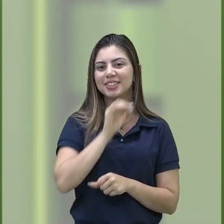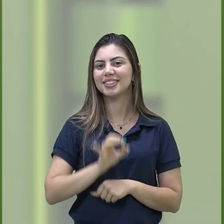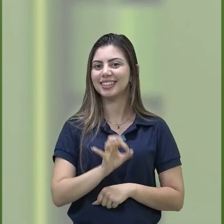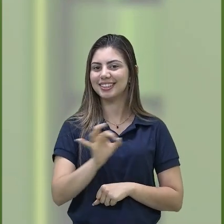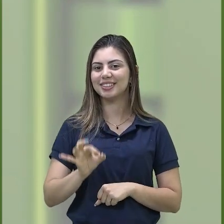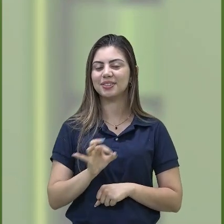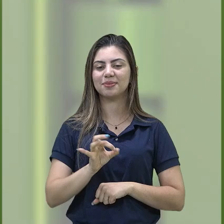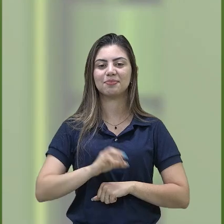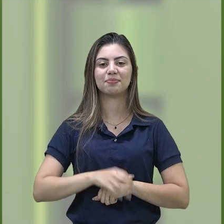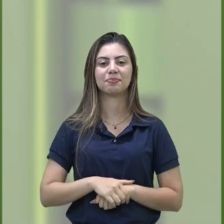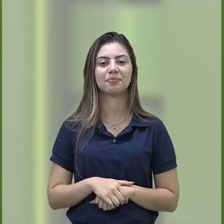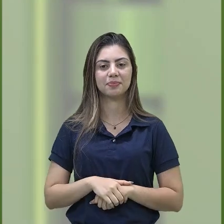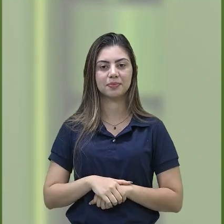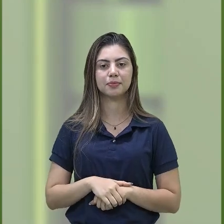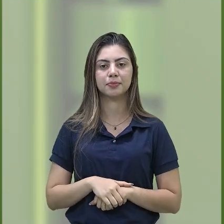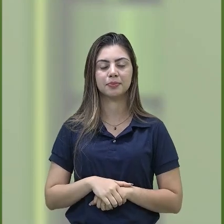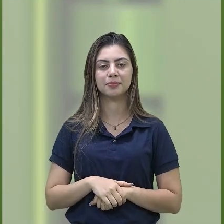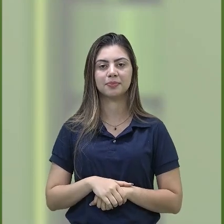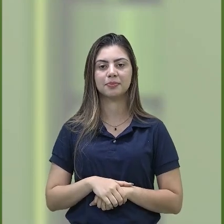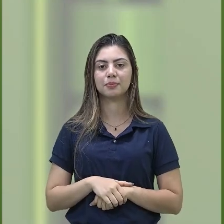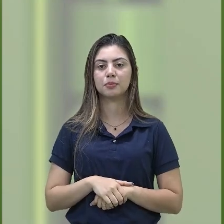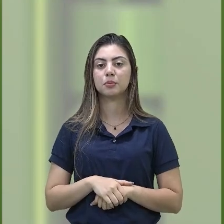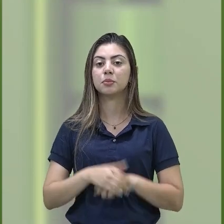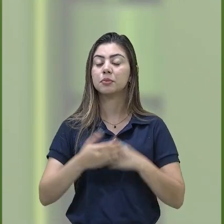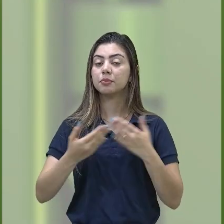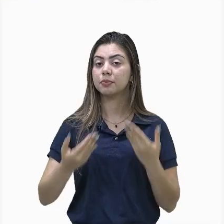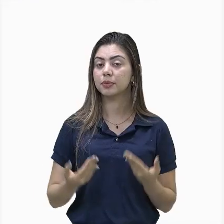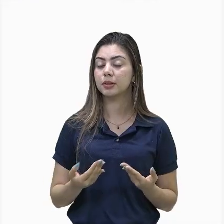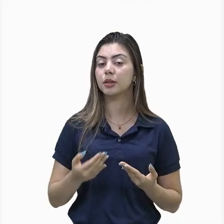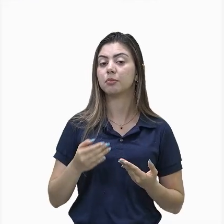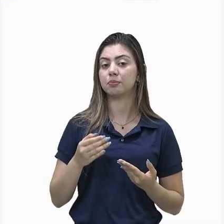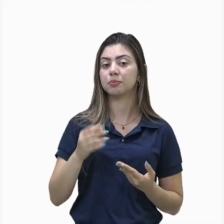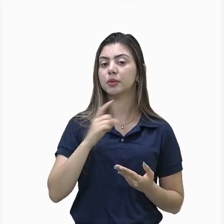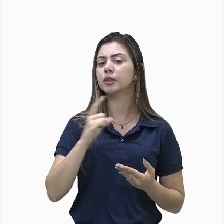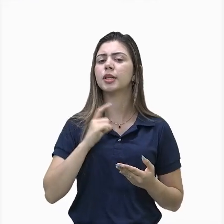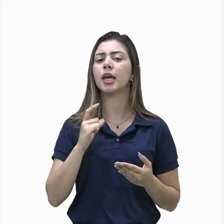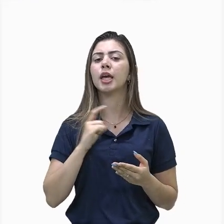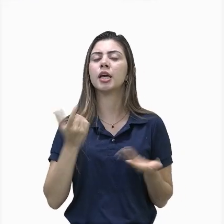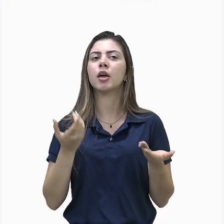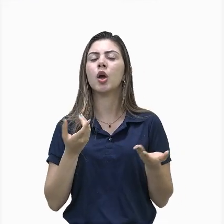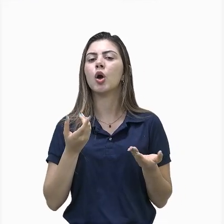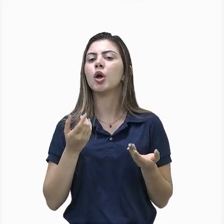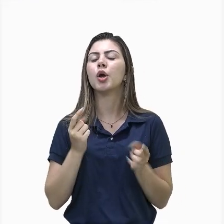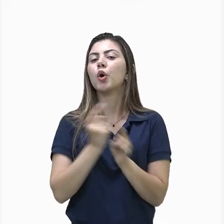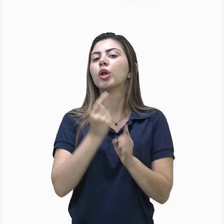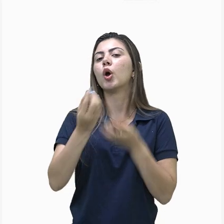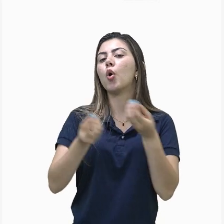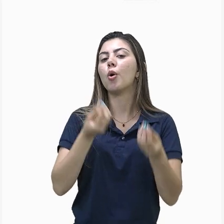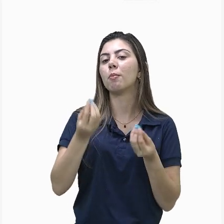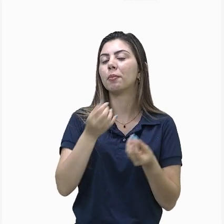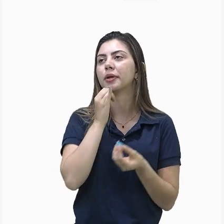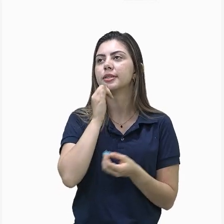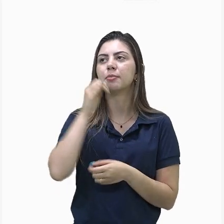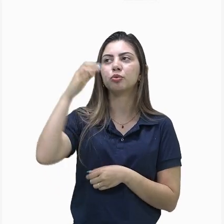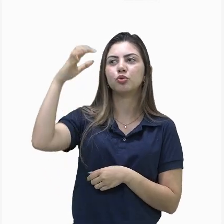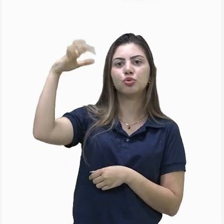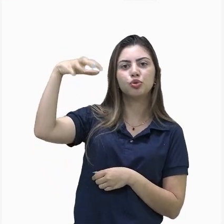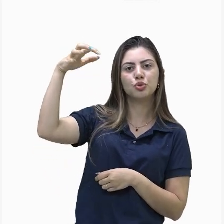Tá certo, pessoal? E eles estão presentes em aparelhos como